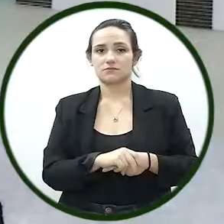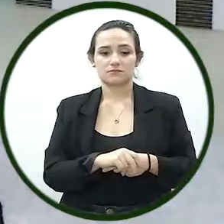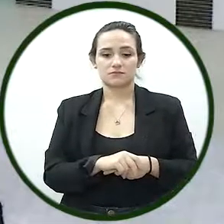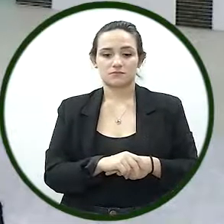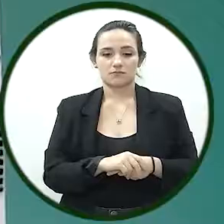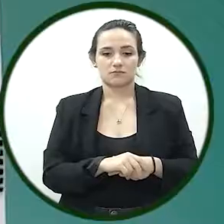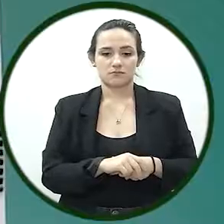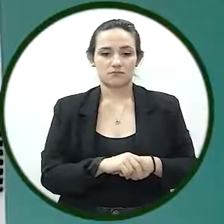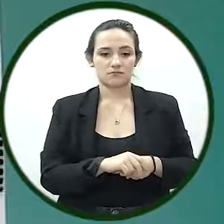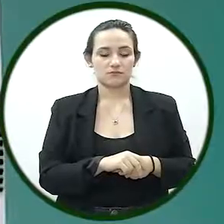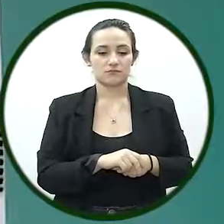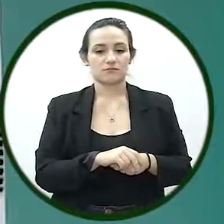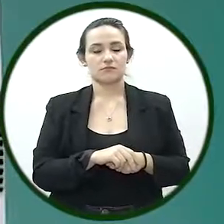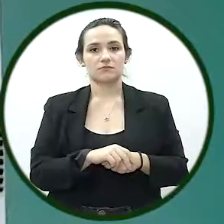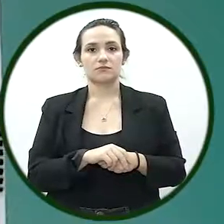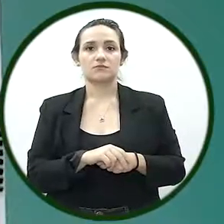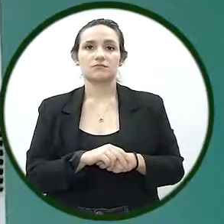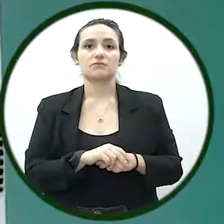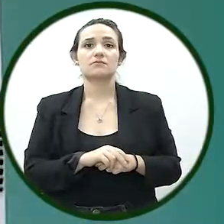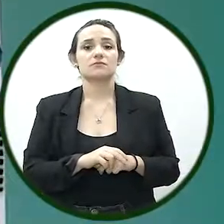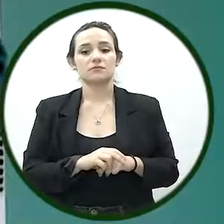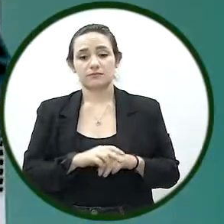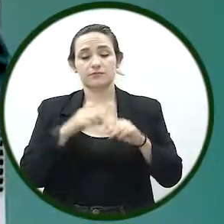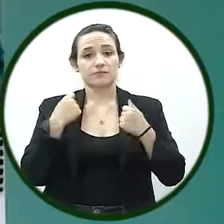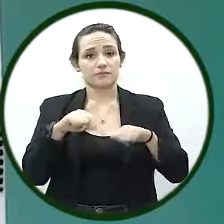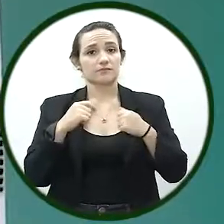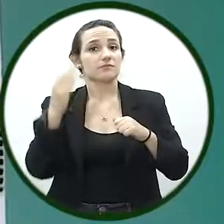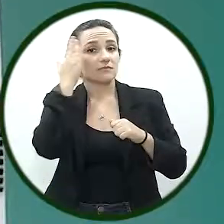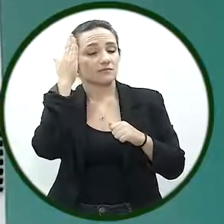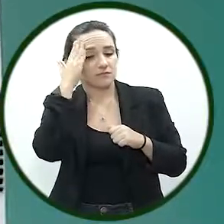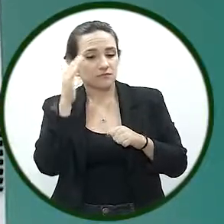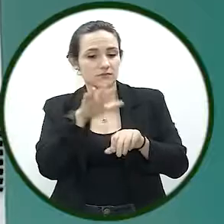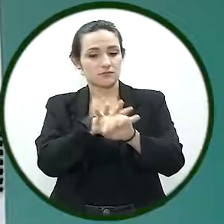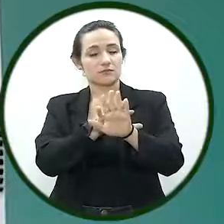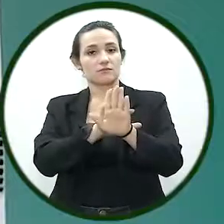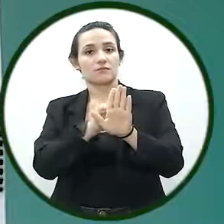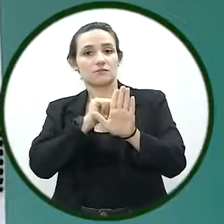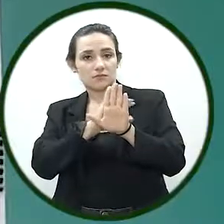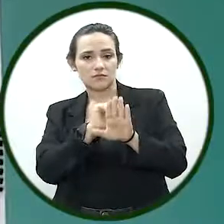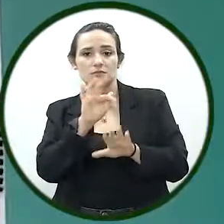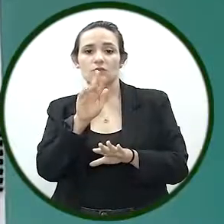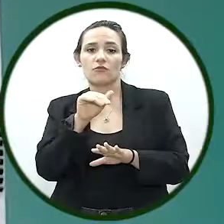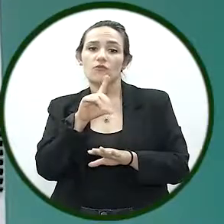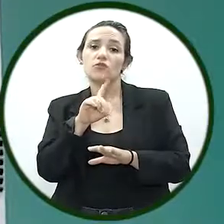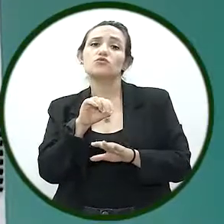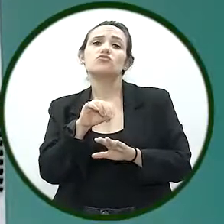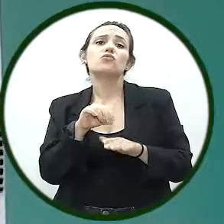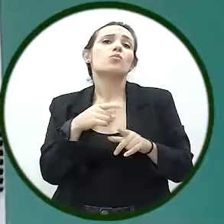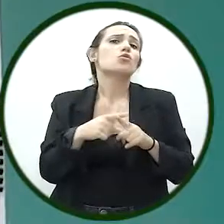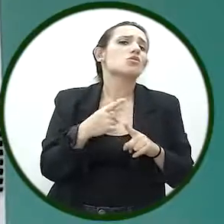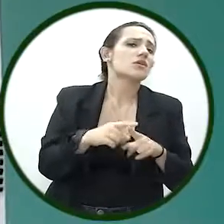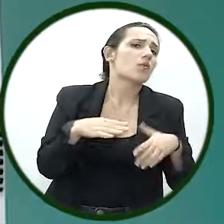Por exemplo, fundo ideológico dessa institucionalização da